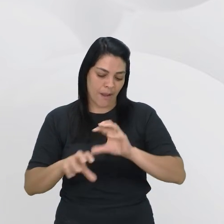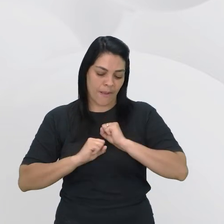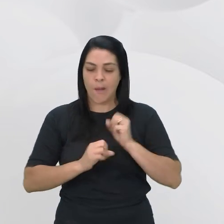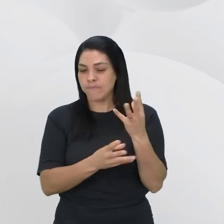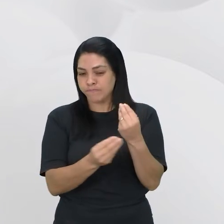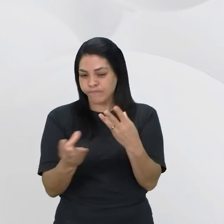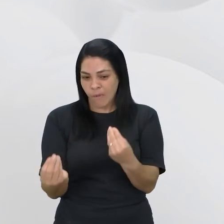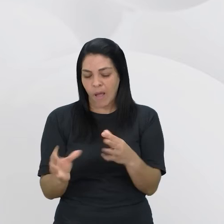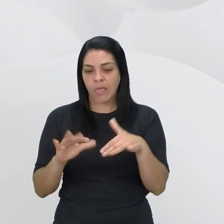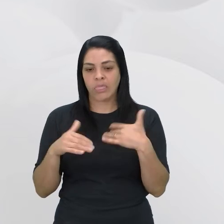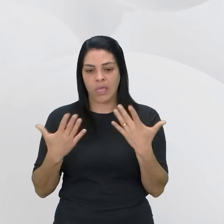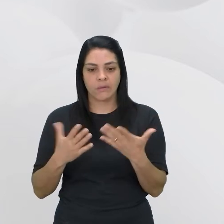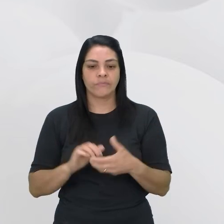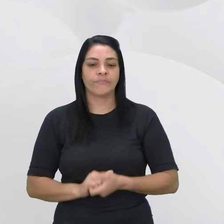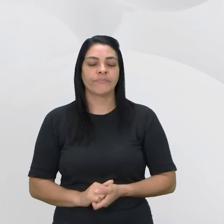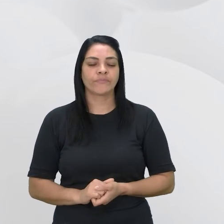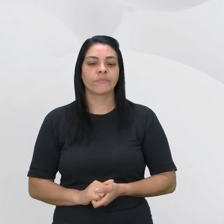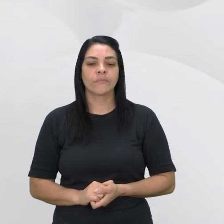carbono.